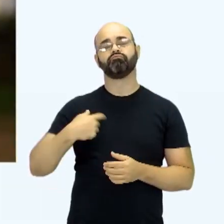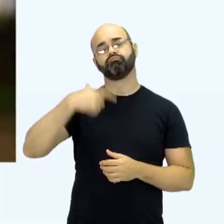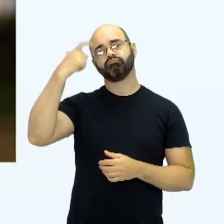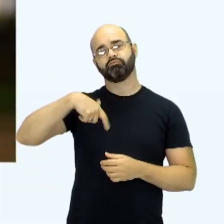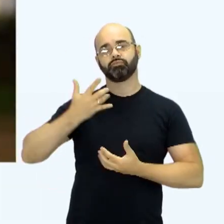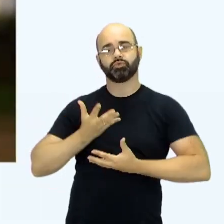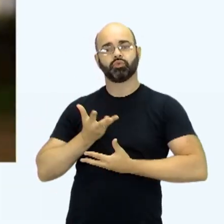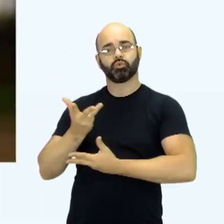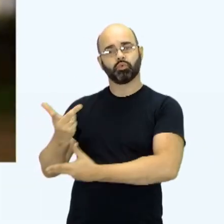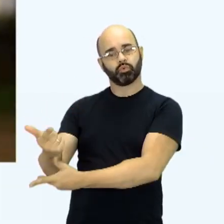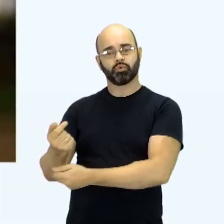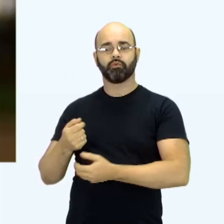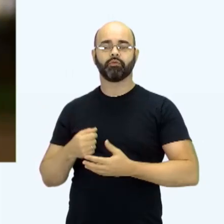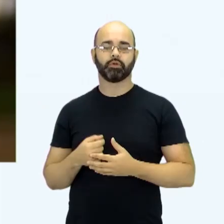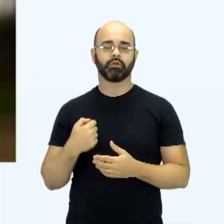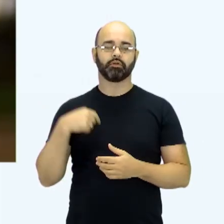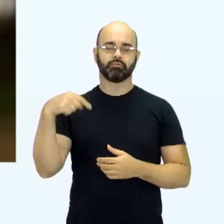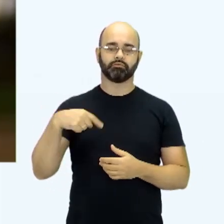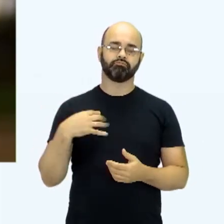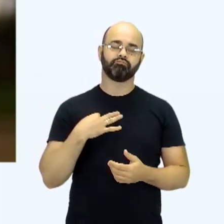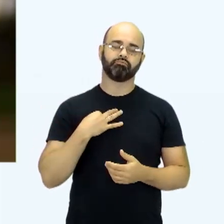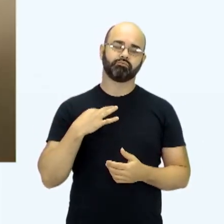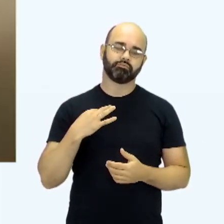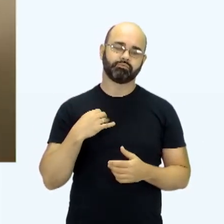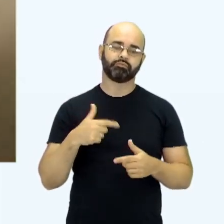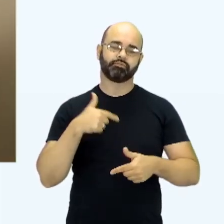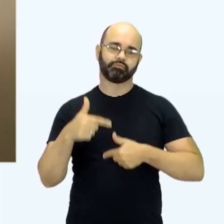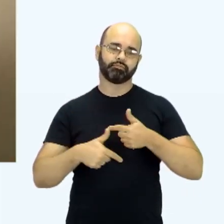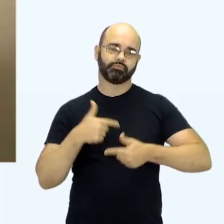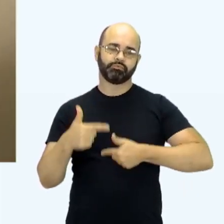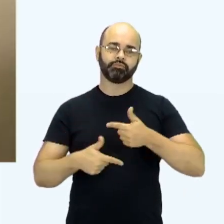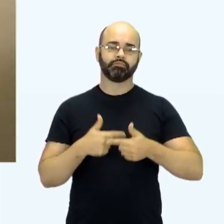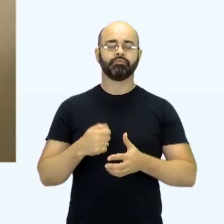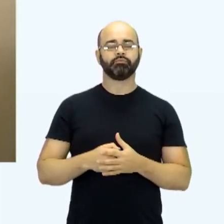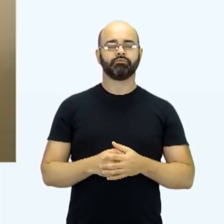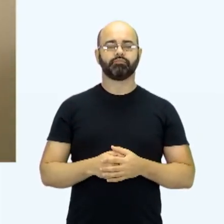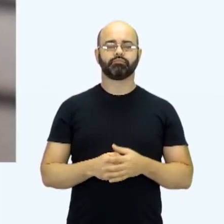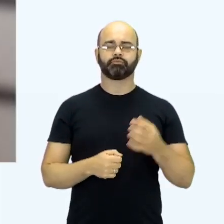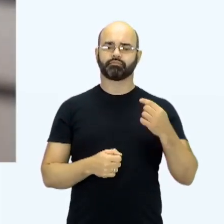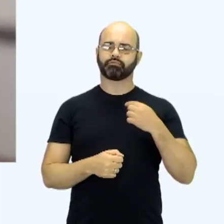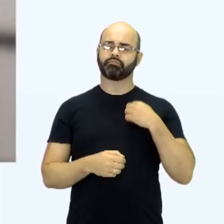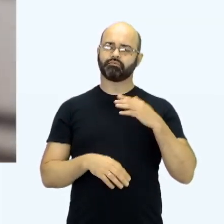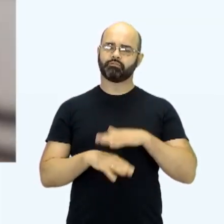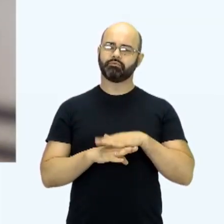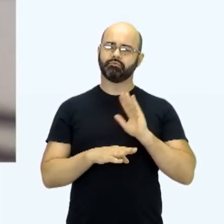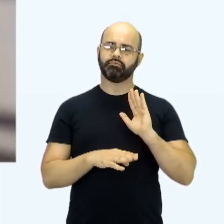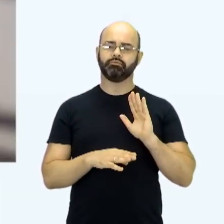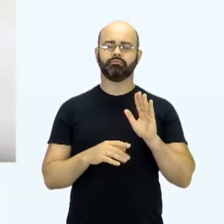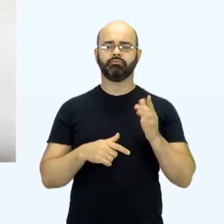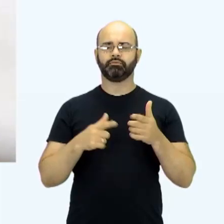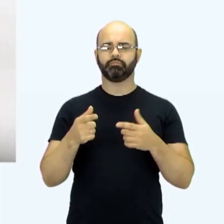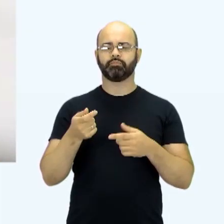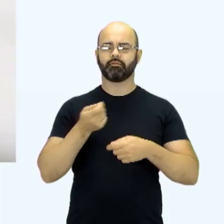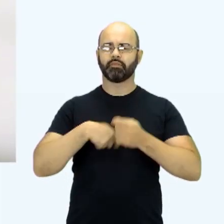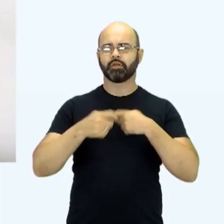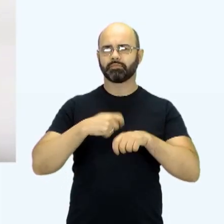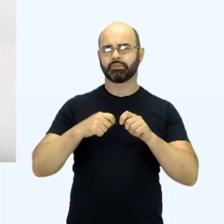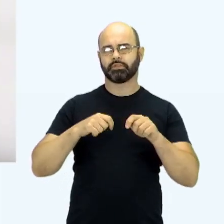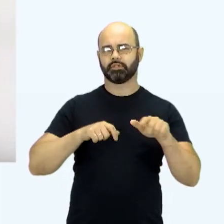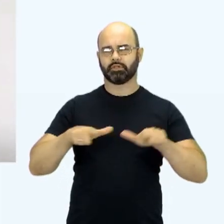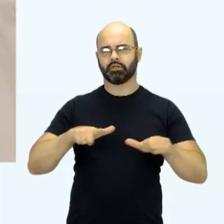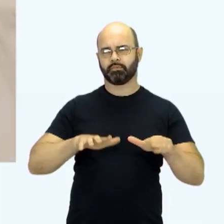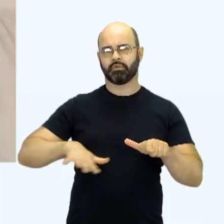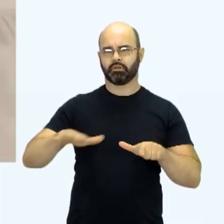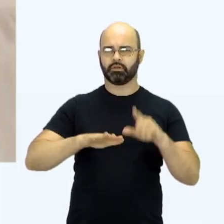voluntariamente do programa de voluntariado. Eu ficava mais na parte tipo administrativa.